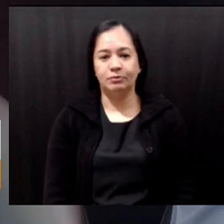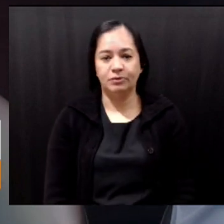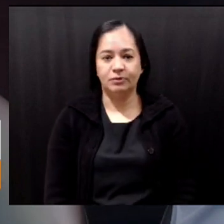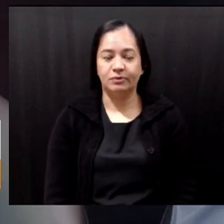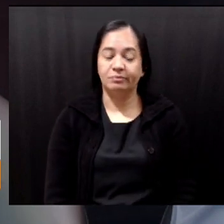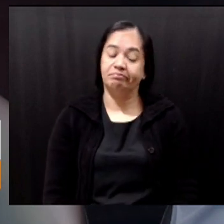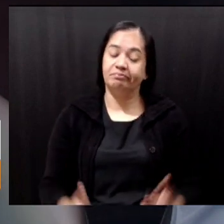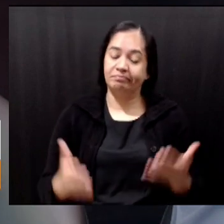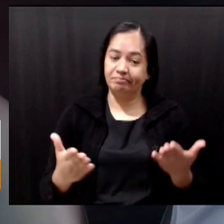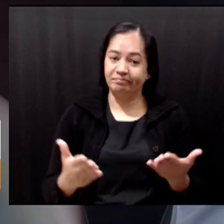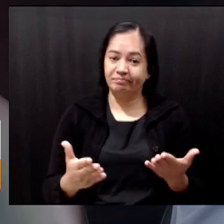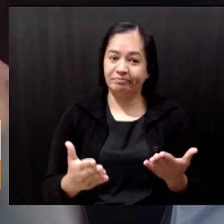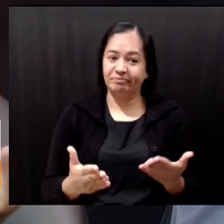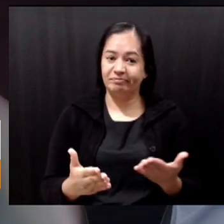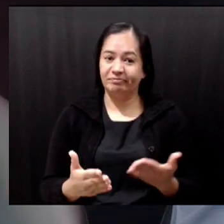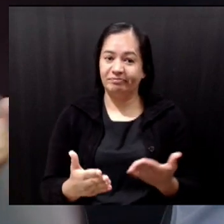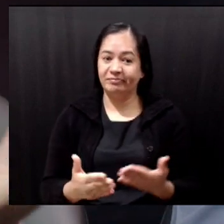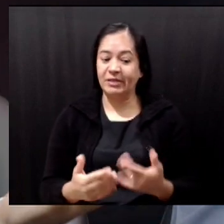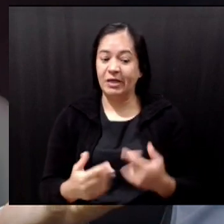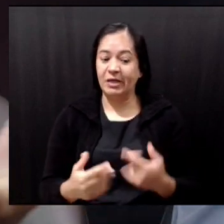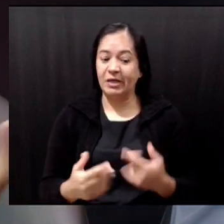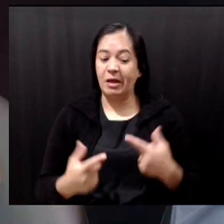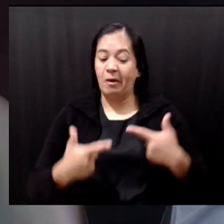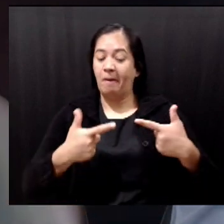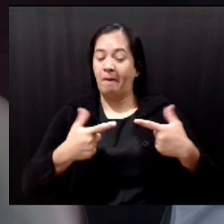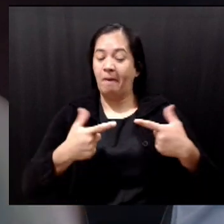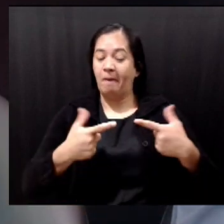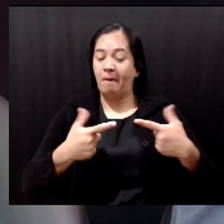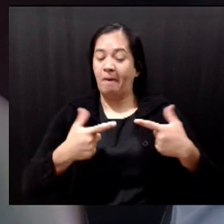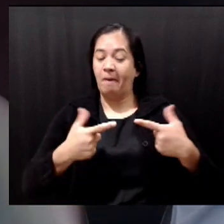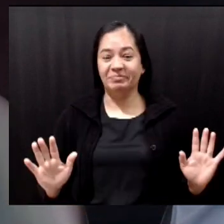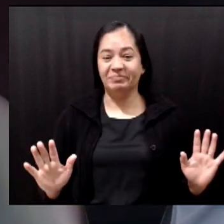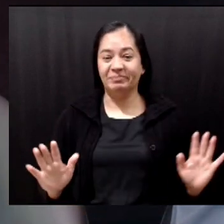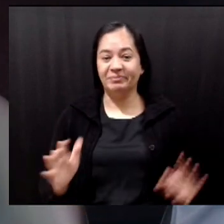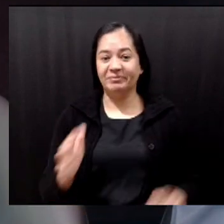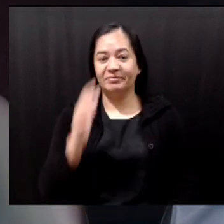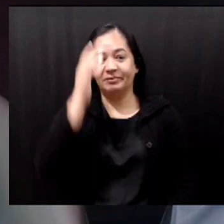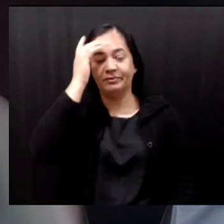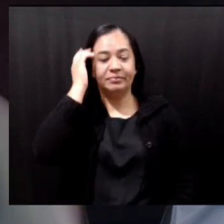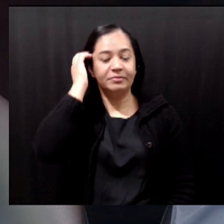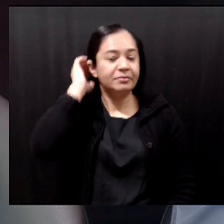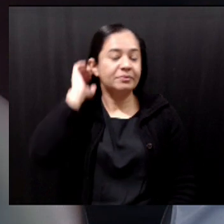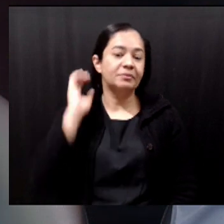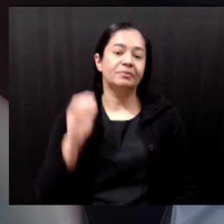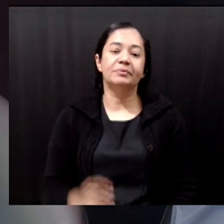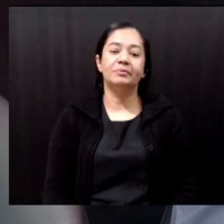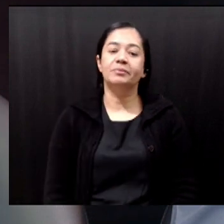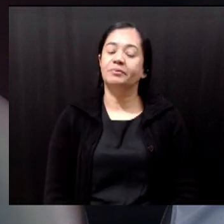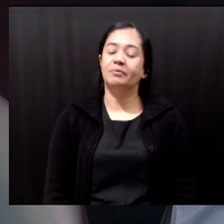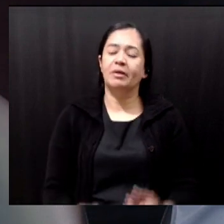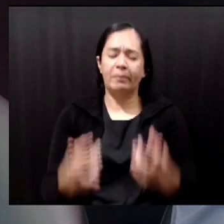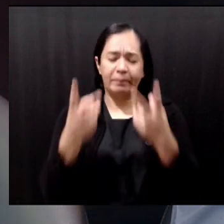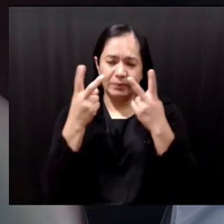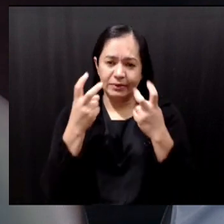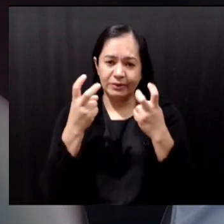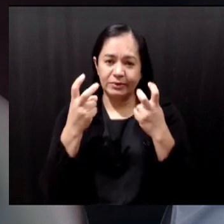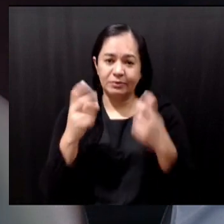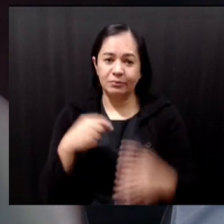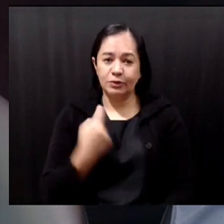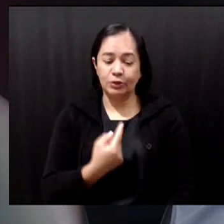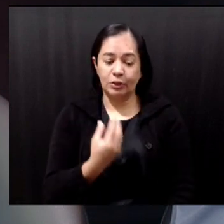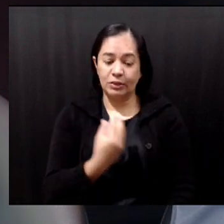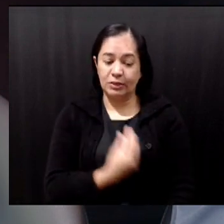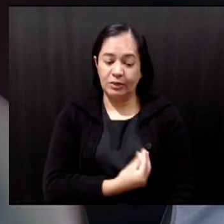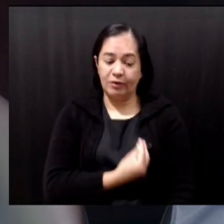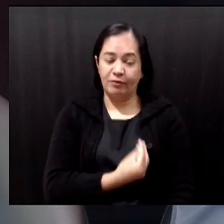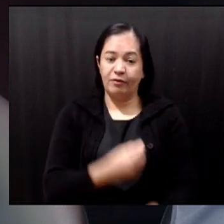tanto quanto polêmico, né, eu acho que o dialético nesse Uhum. sentido. Veja, a gente vive numa sociedade que, o